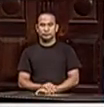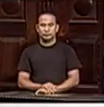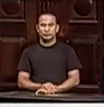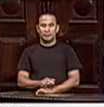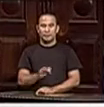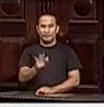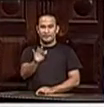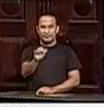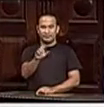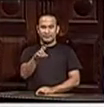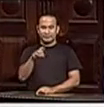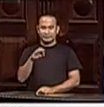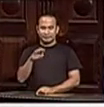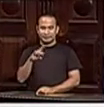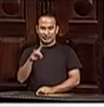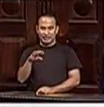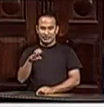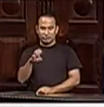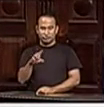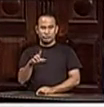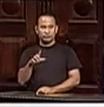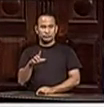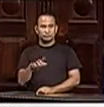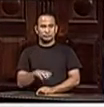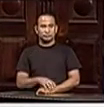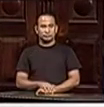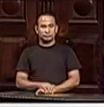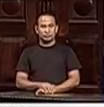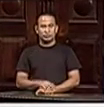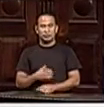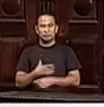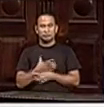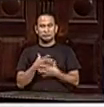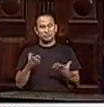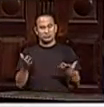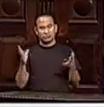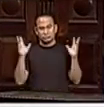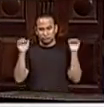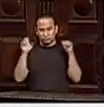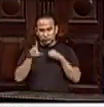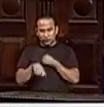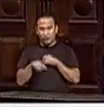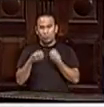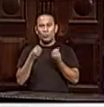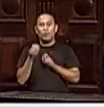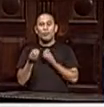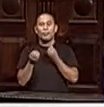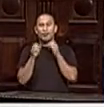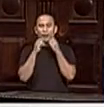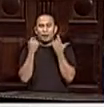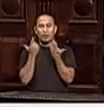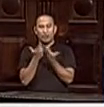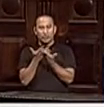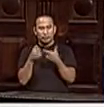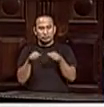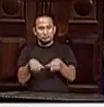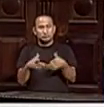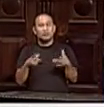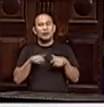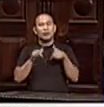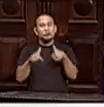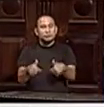facticidade muito consistente. E a grande questão é como que essa casa e a sociedade vão